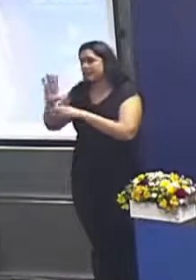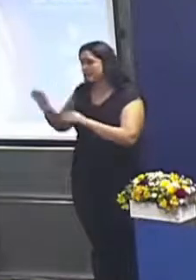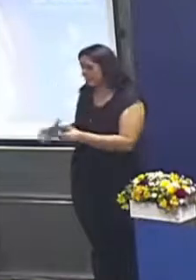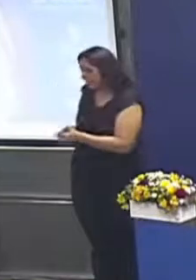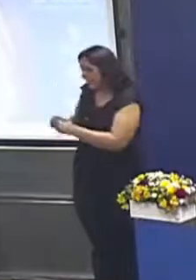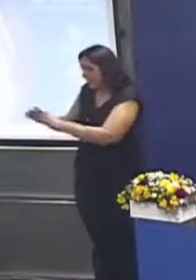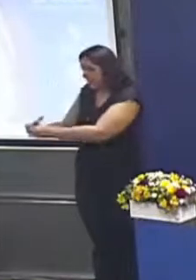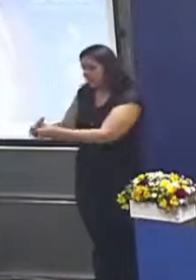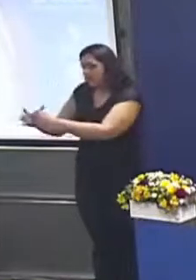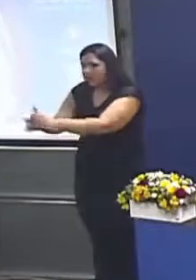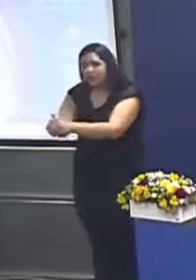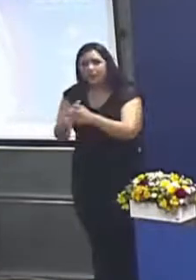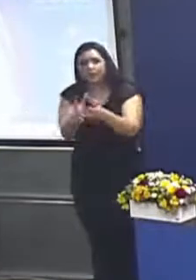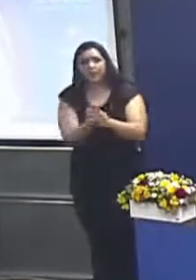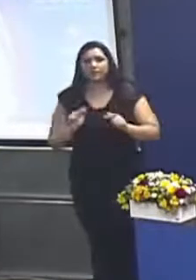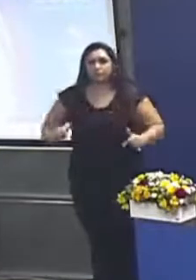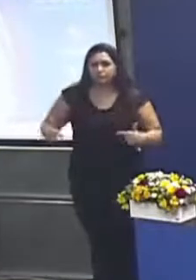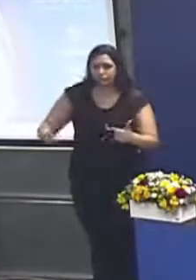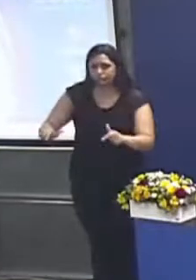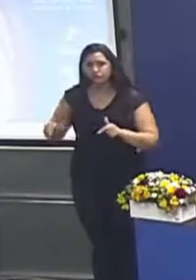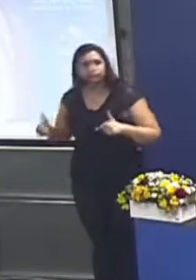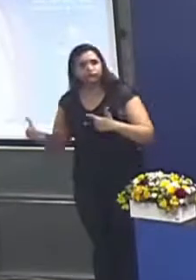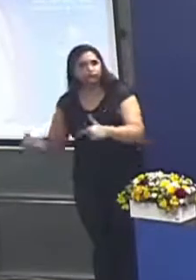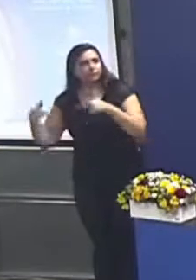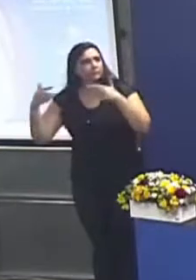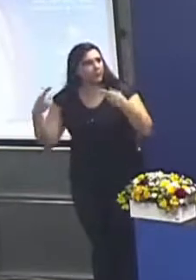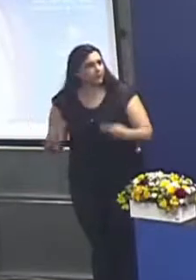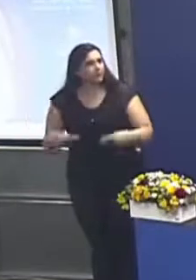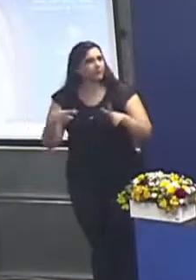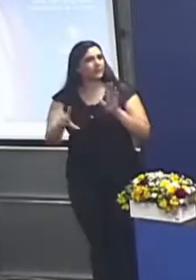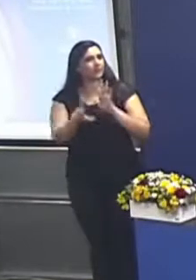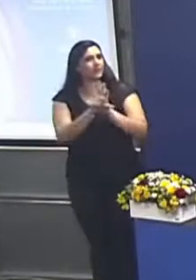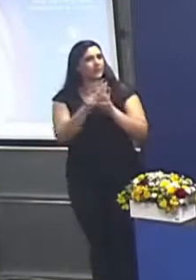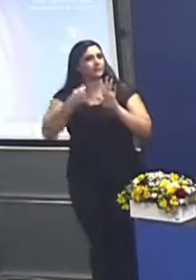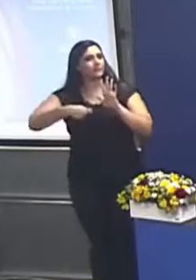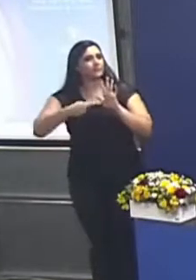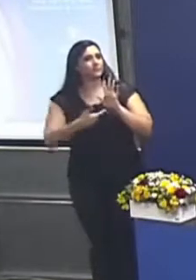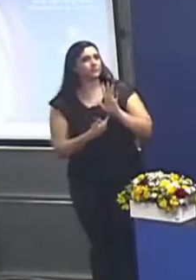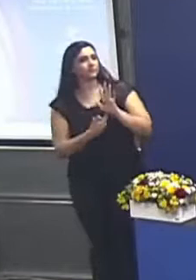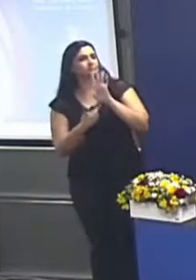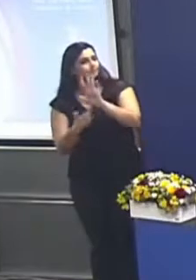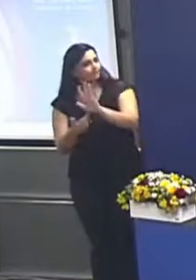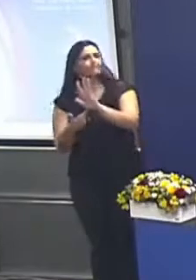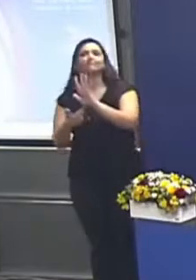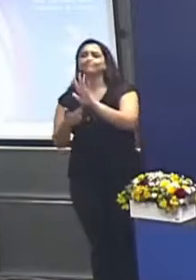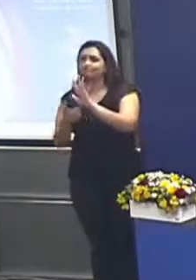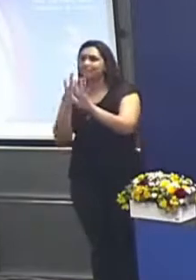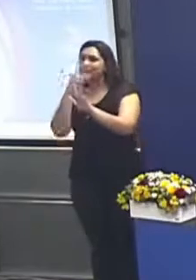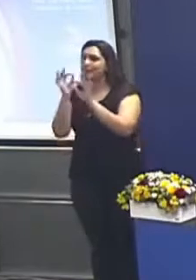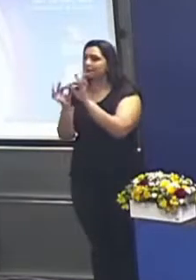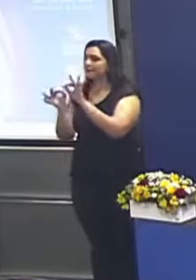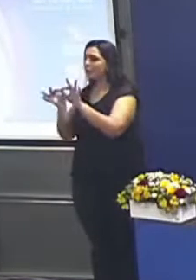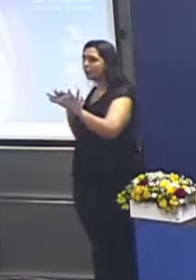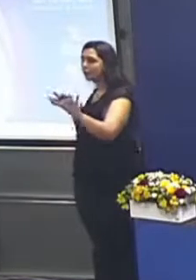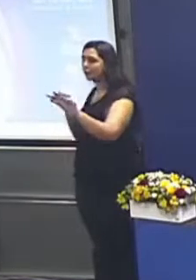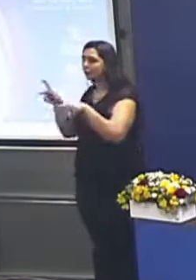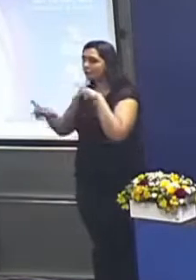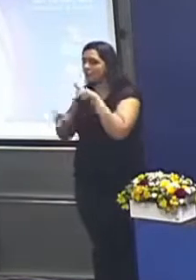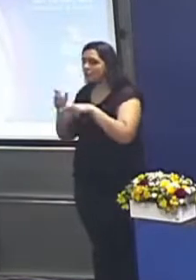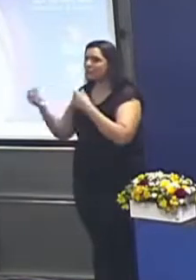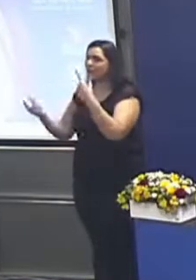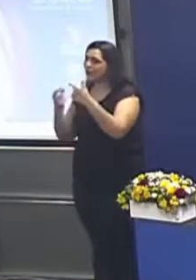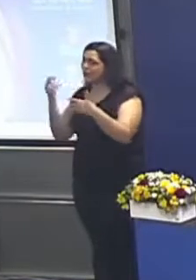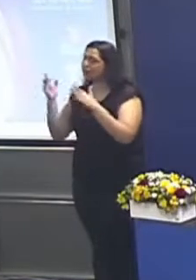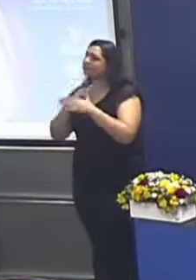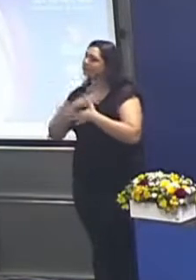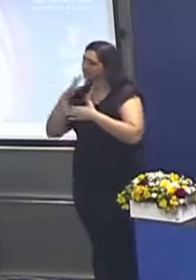os enfrentamentos necessários para essa casa de leis que acaba sendo tão distante do seu povo, né? E a